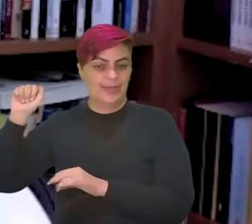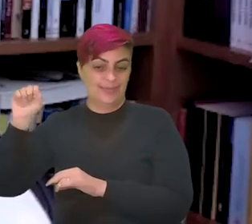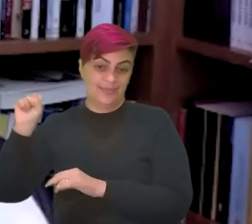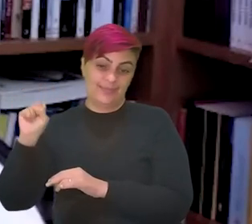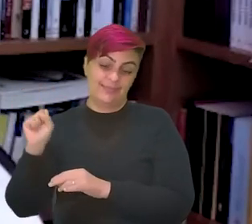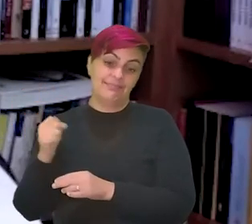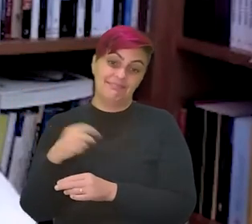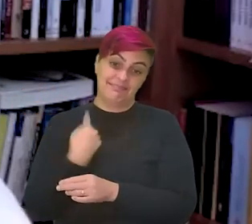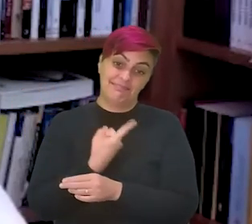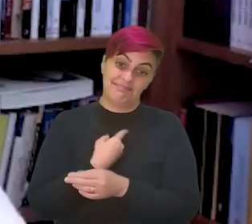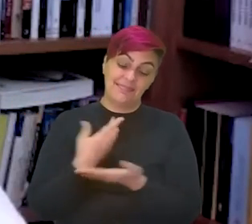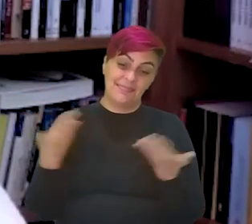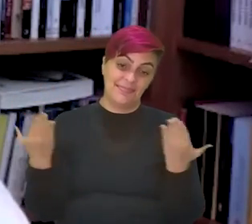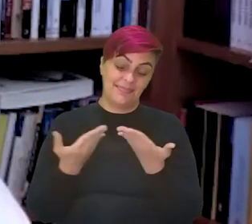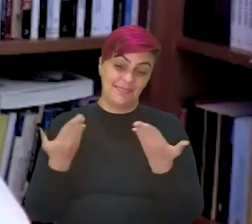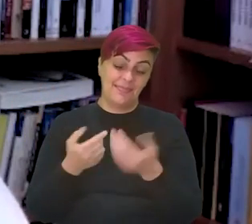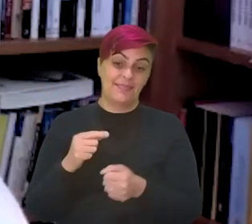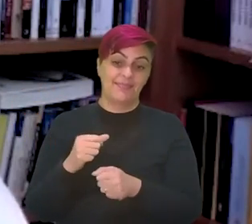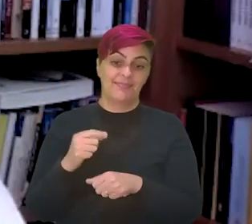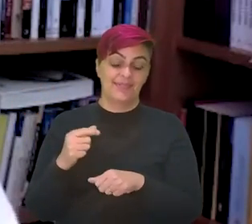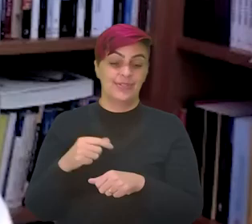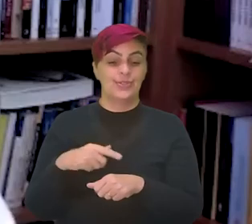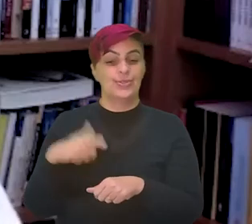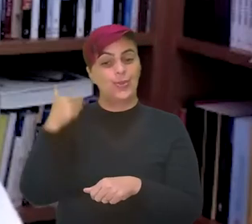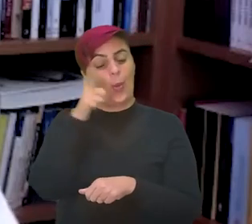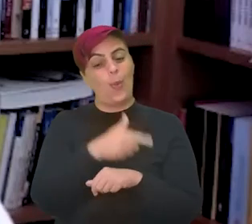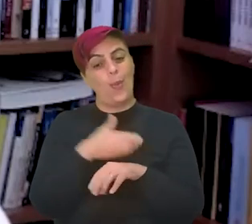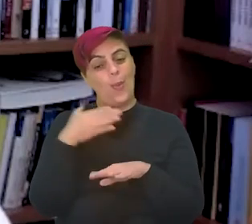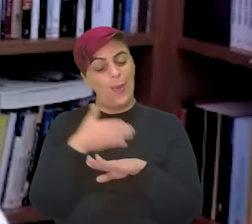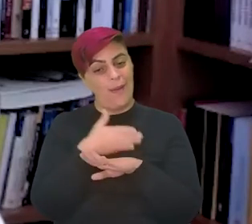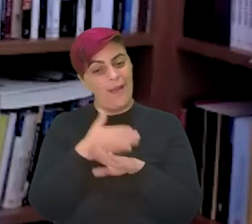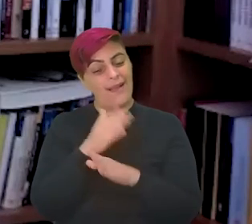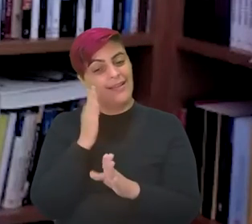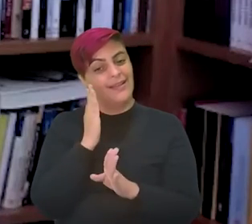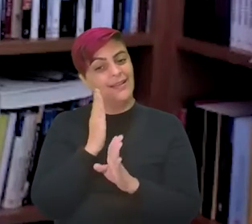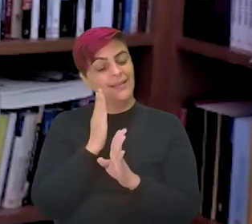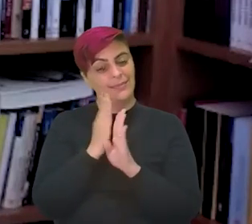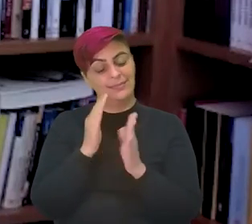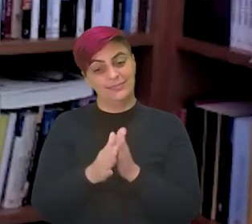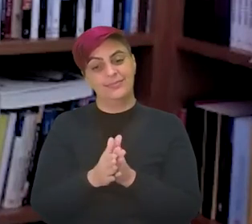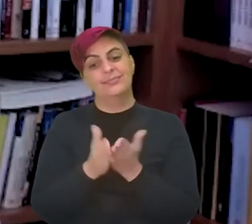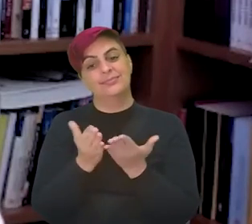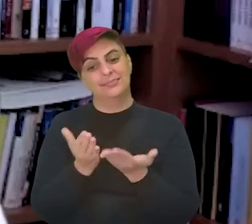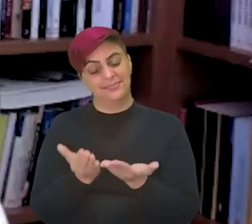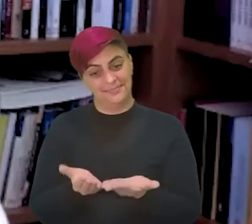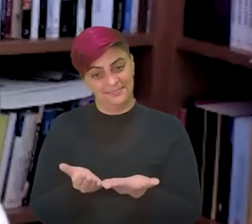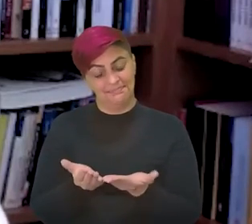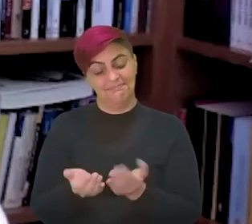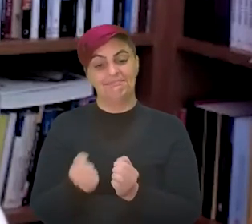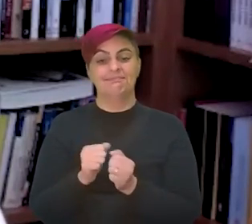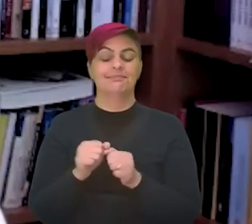estamos com acesso não só muito fácil a Argonautas,